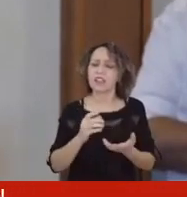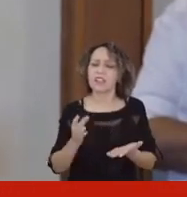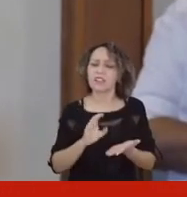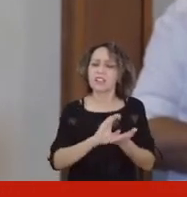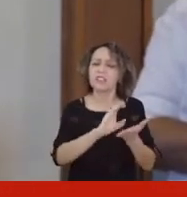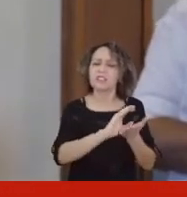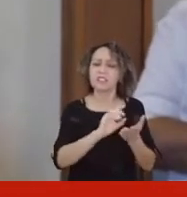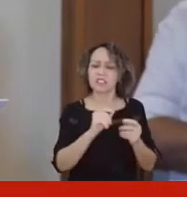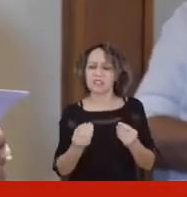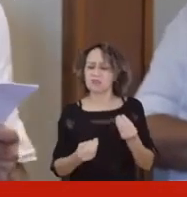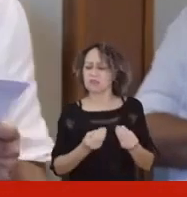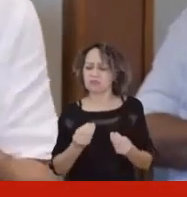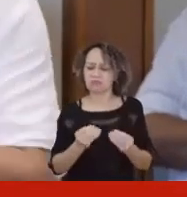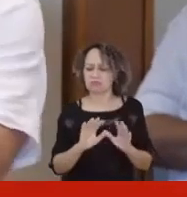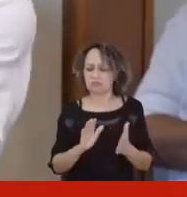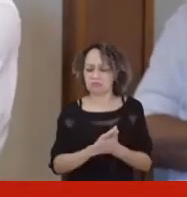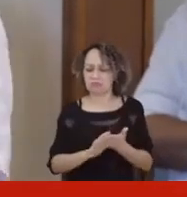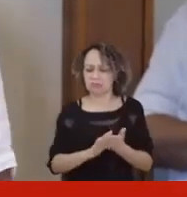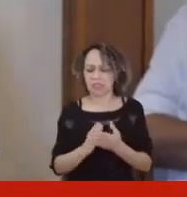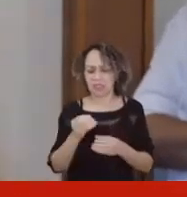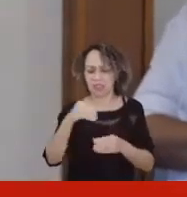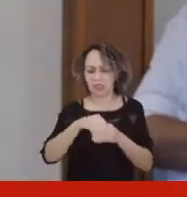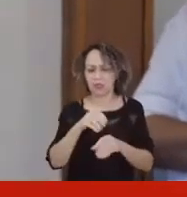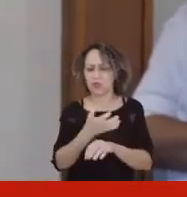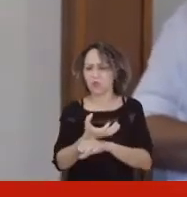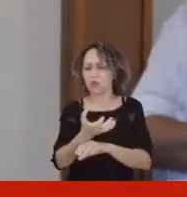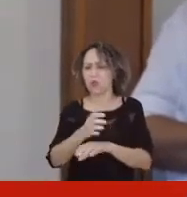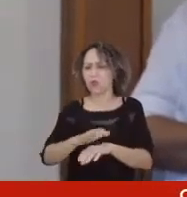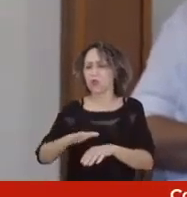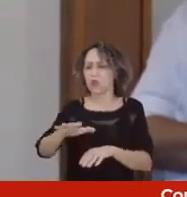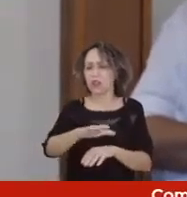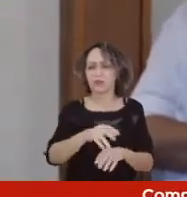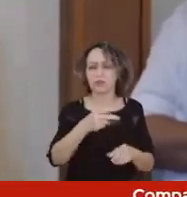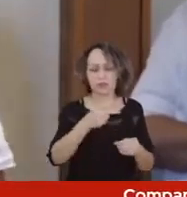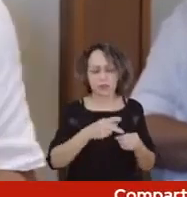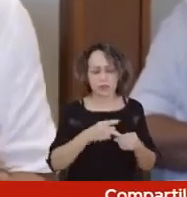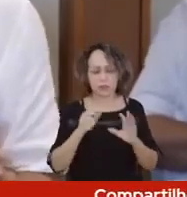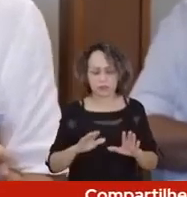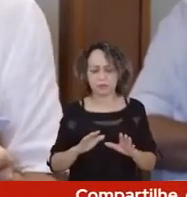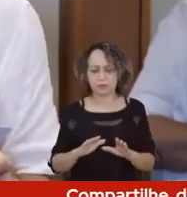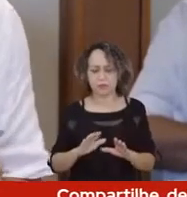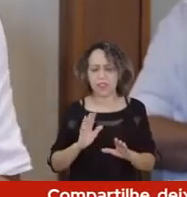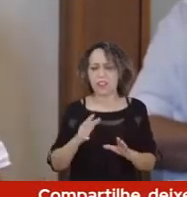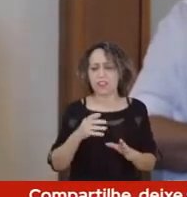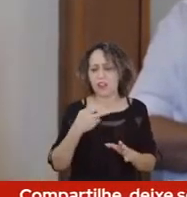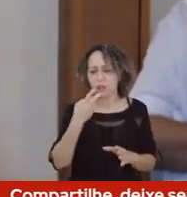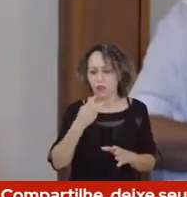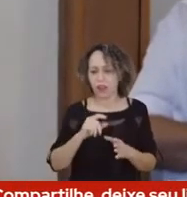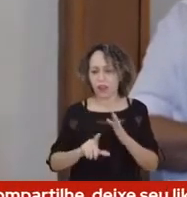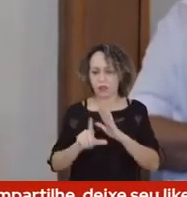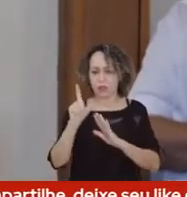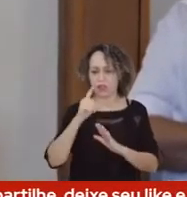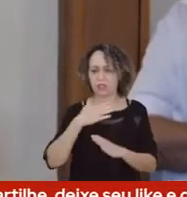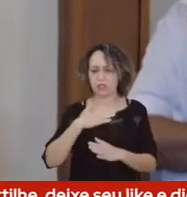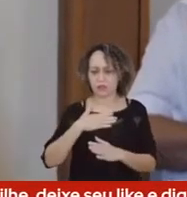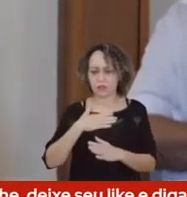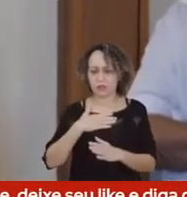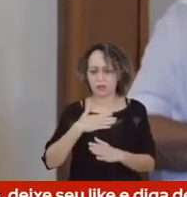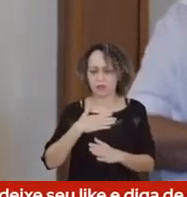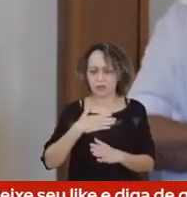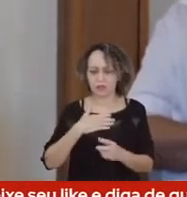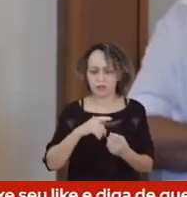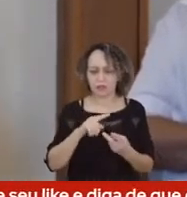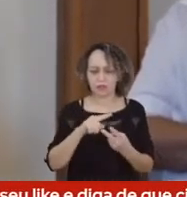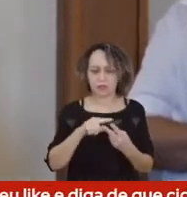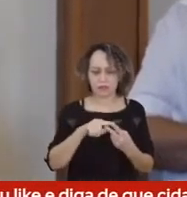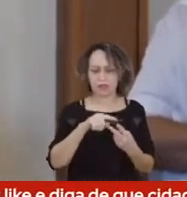petróleo. Como destacados nas falas anteriores, tanto na fala do Covelmar quanto na fala do Eduardo, a descoberta do maior